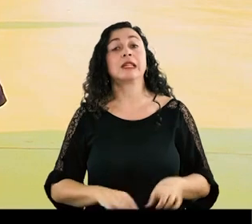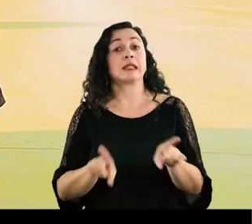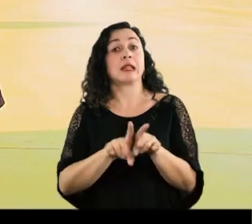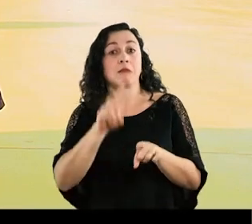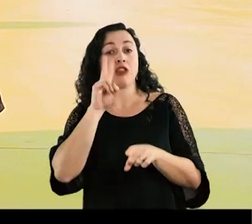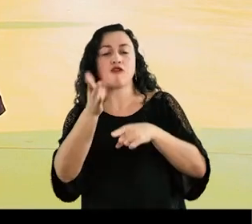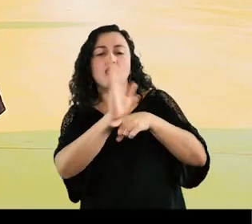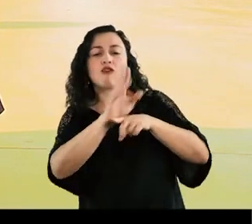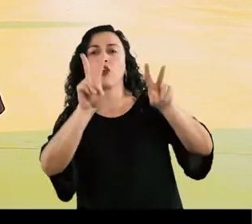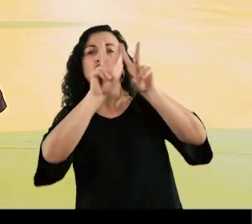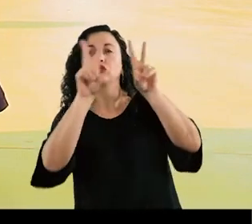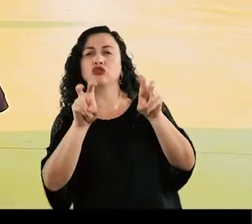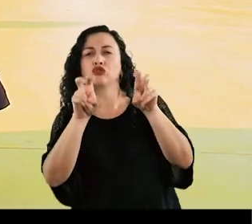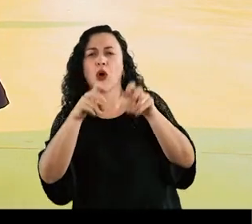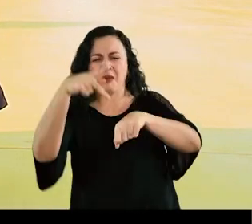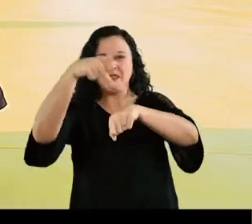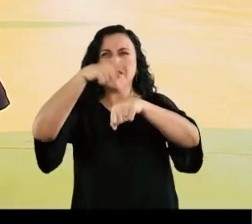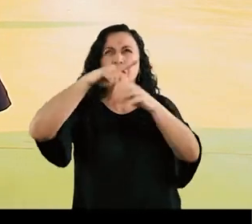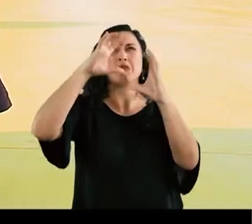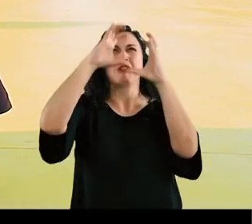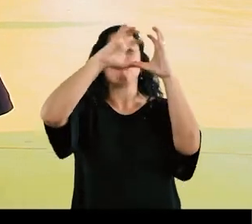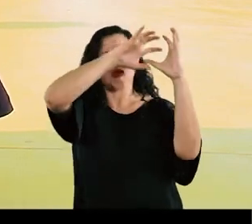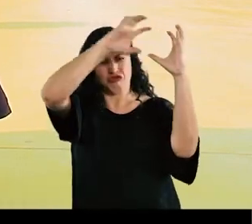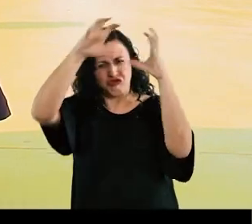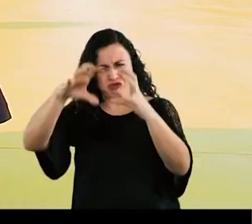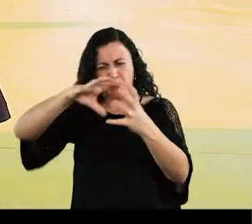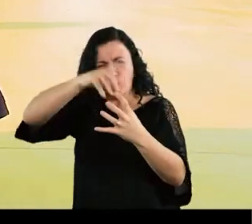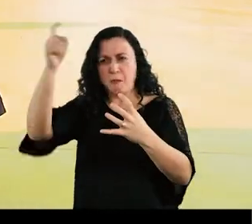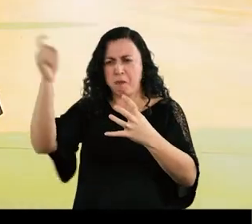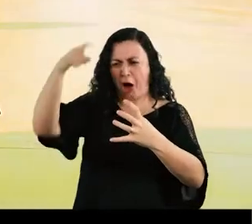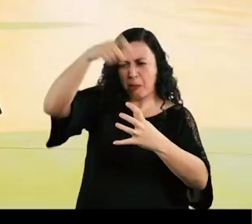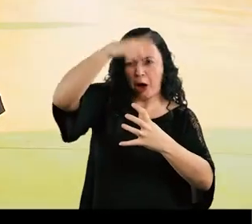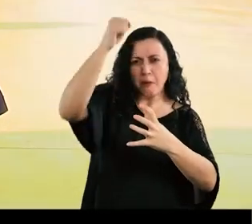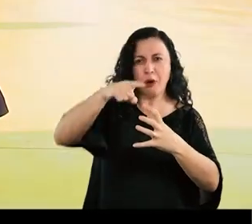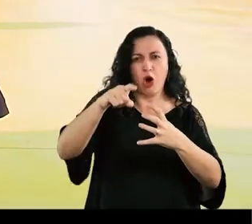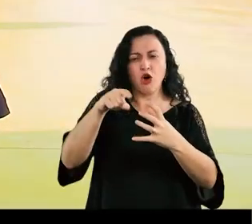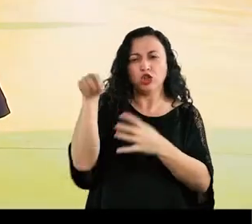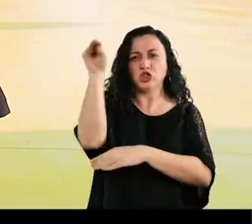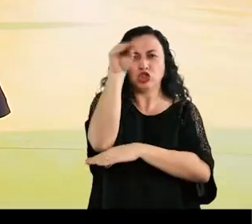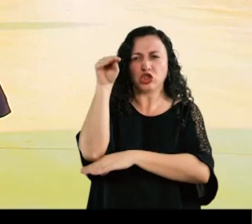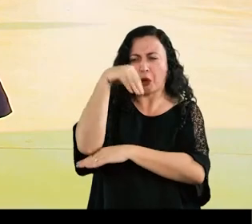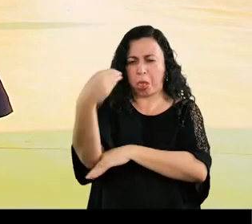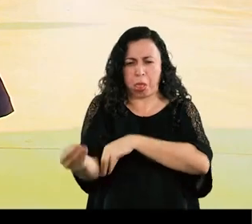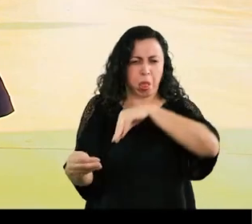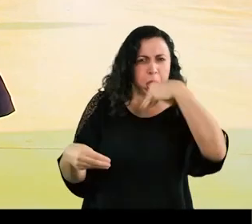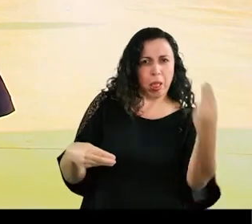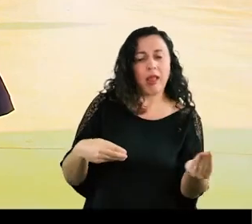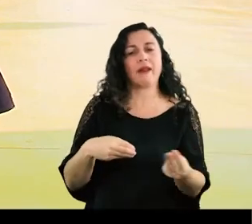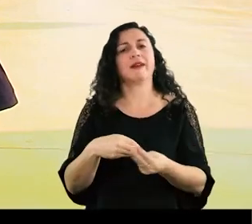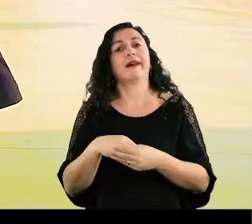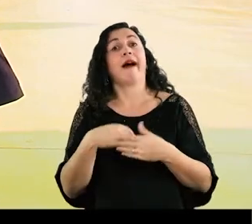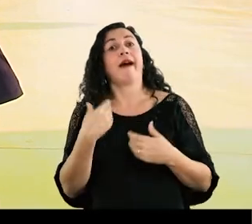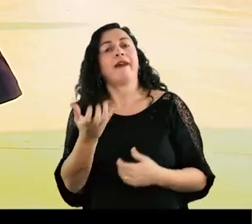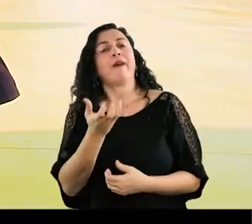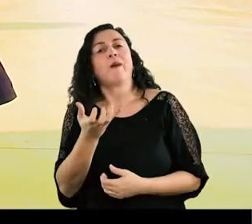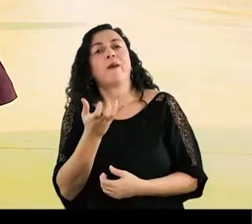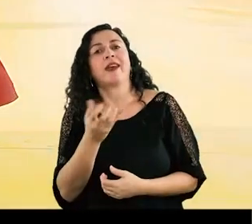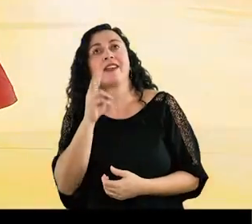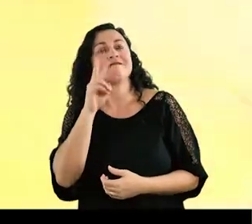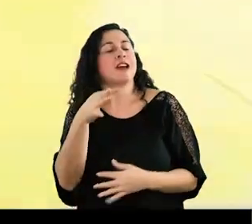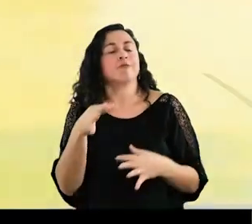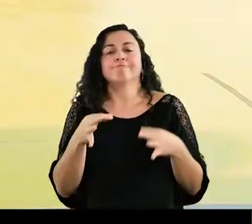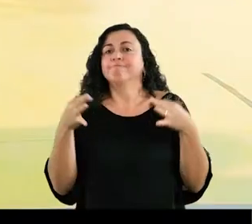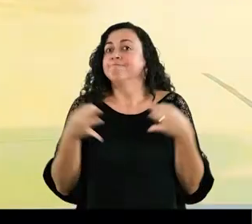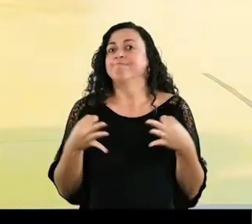sobre asteroides, sobre os dinossauros caindo nos asteroides, meteoros, daí eu quis vir na